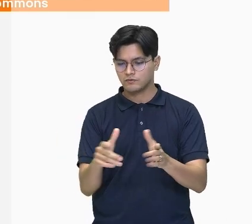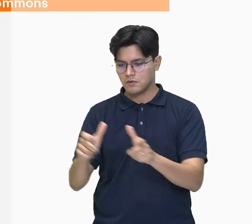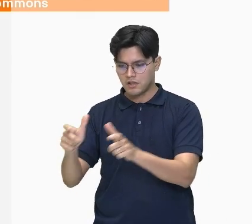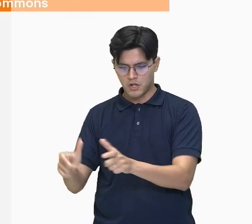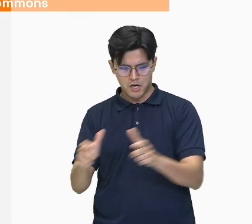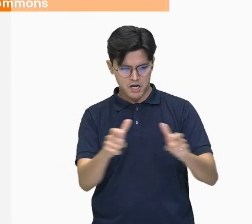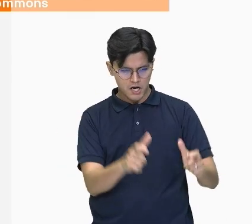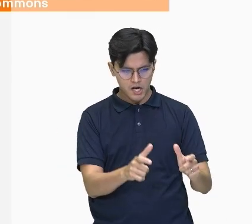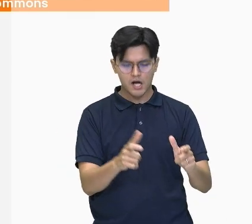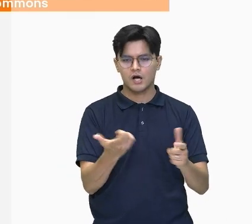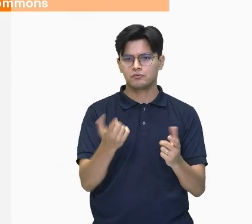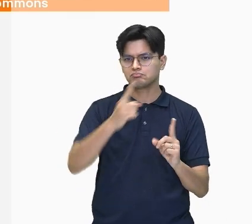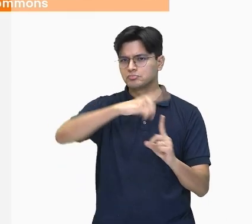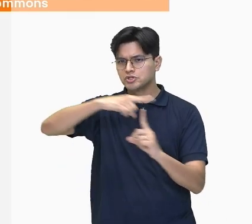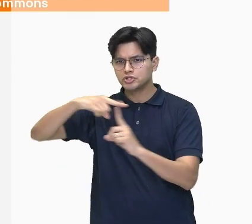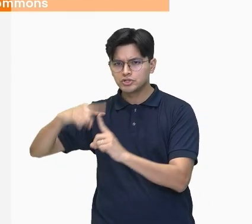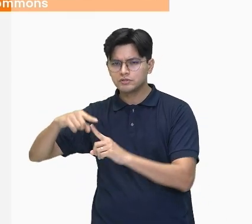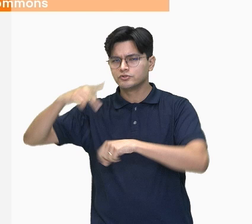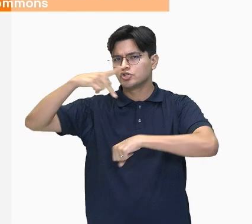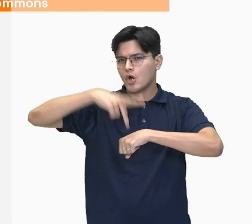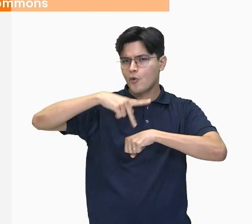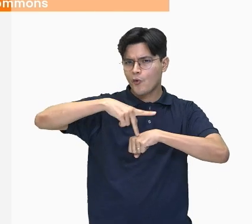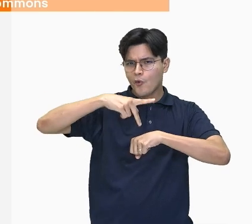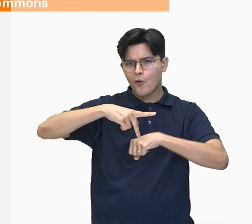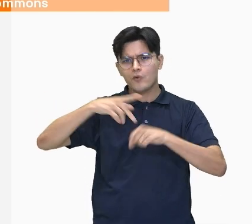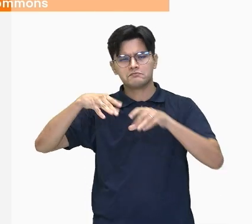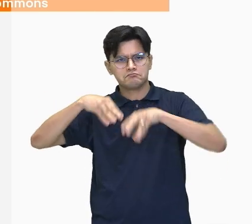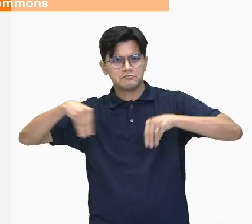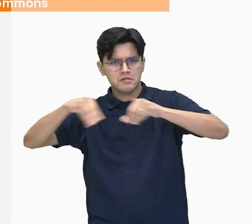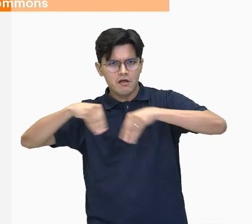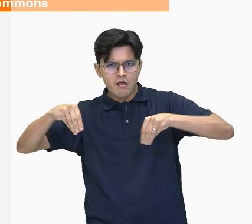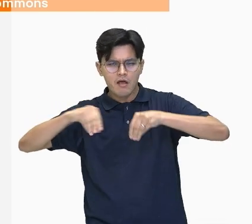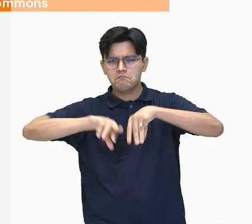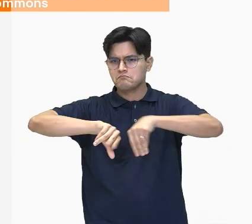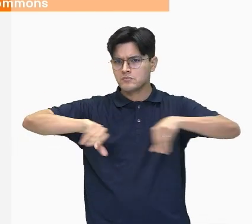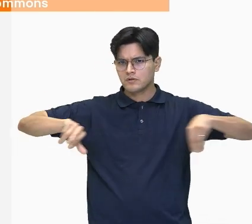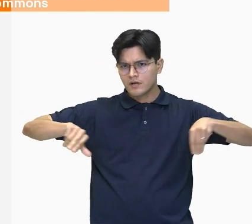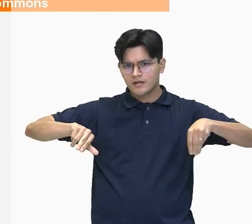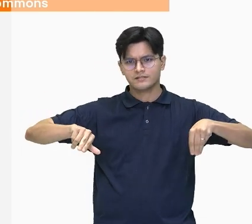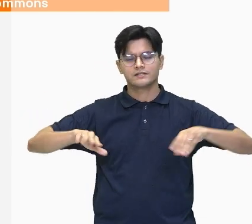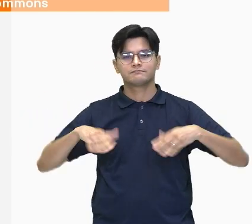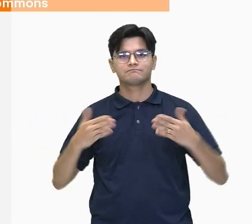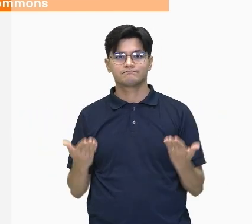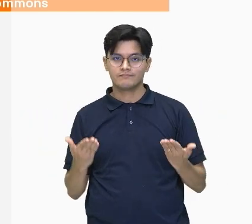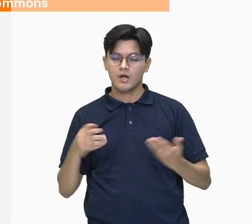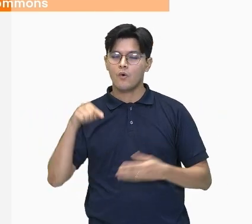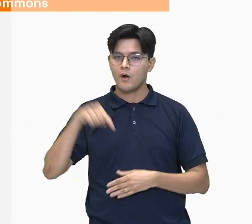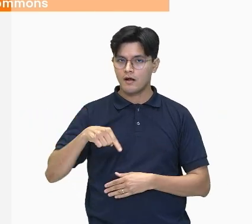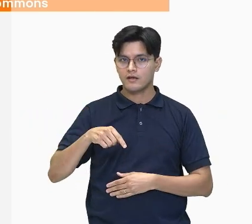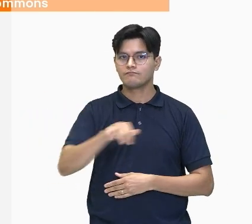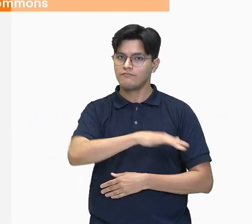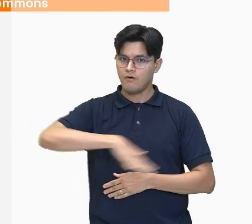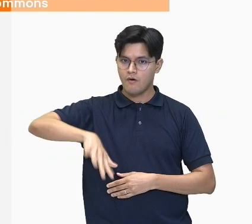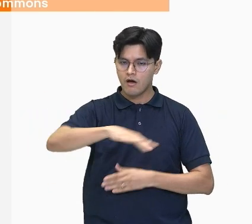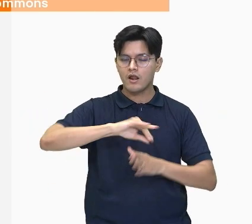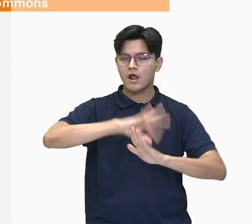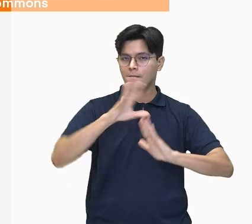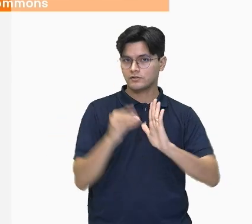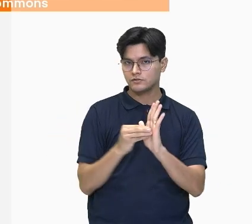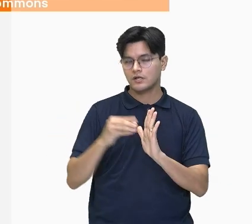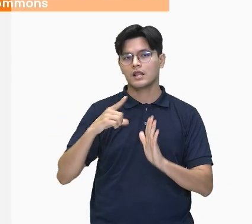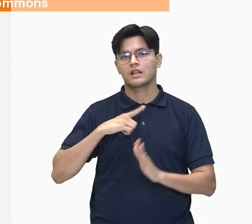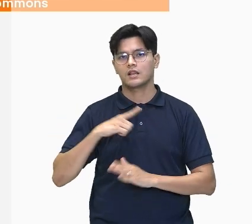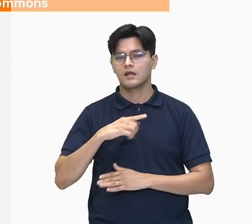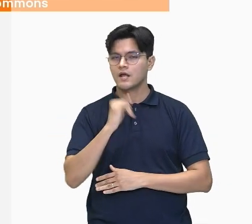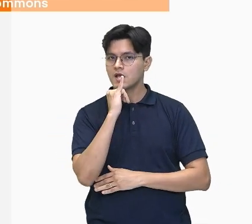localidades. Então, nós temos, por exemplo, na Amazônia, os rios, né, como o Rio Tapajós, o Rio Negro, o